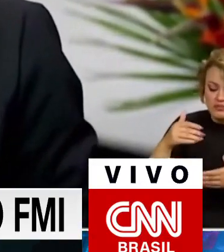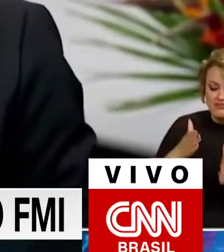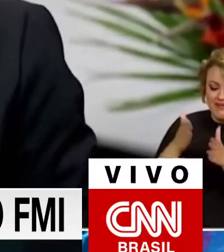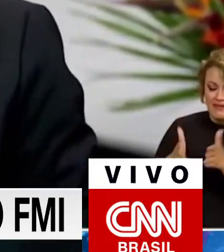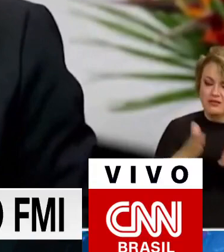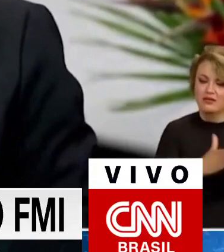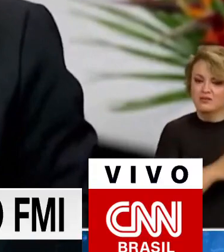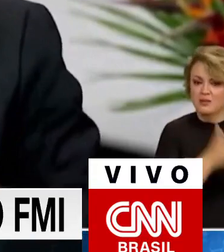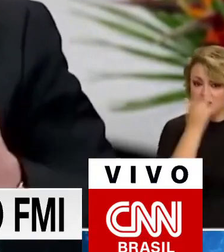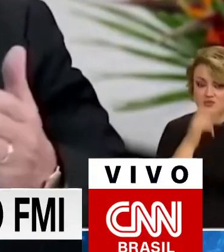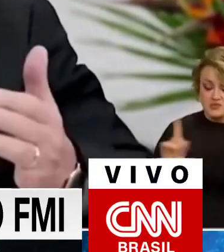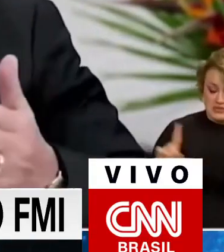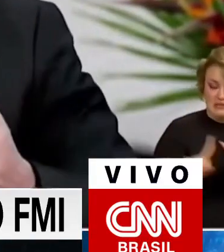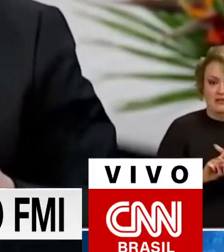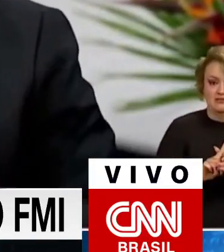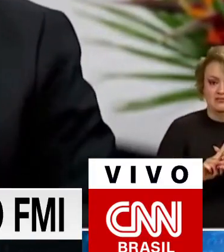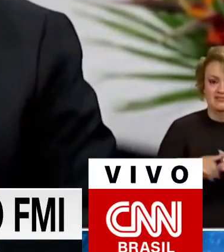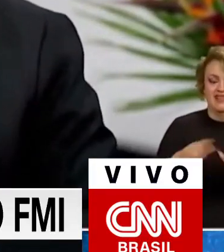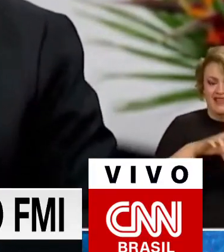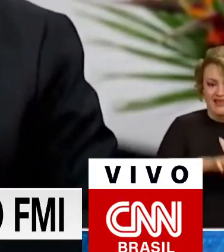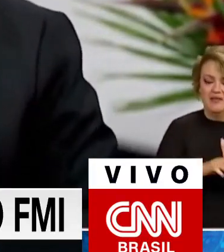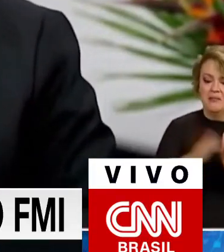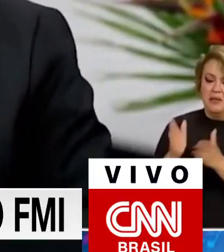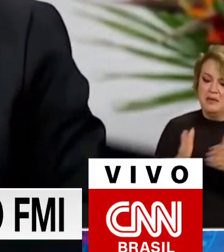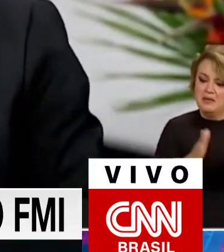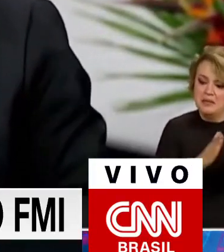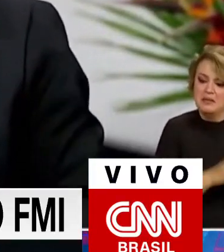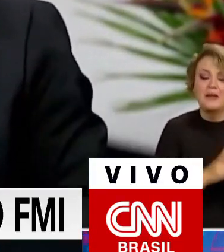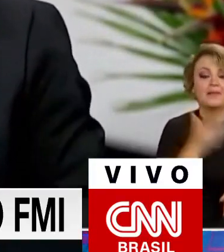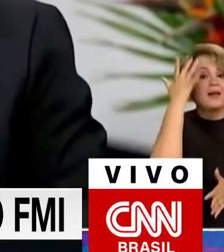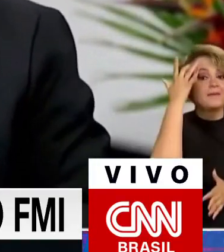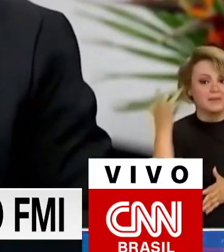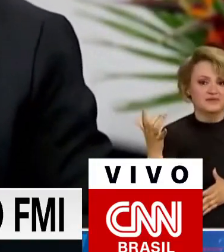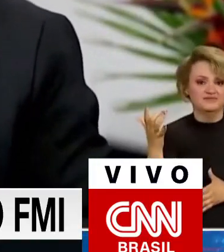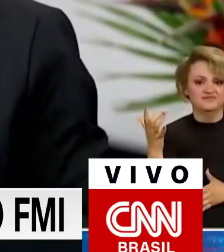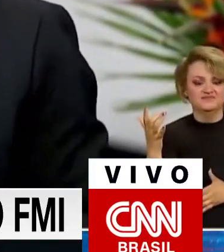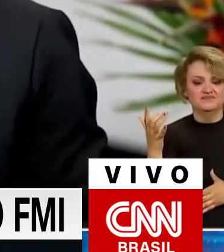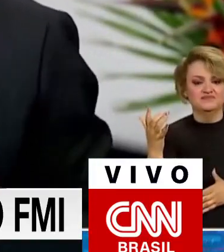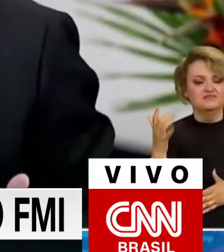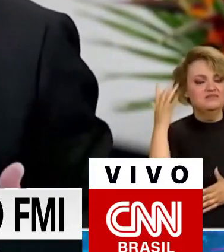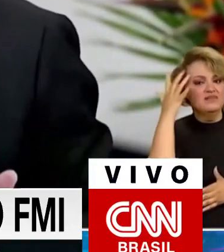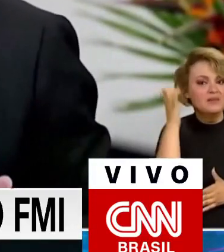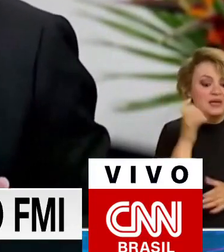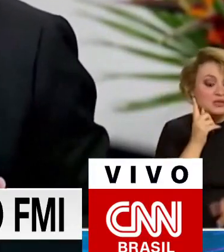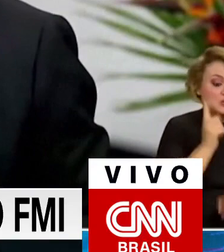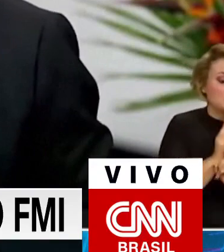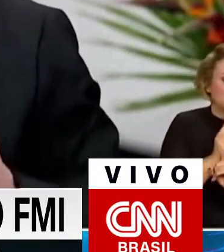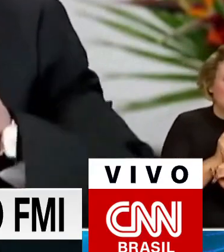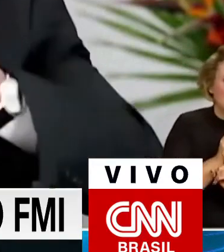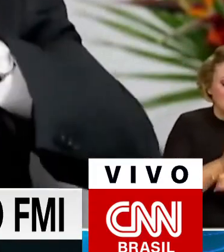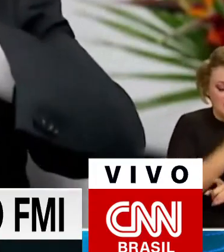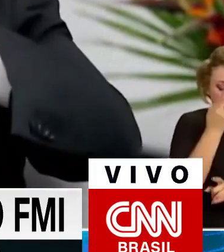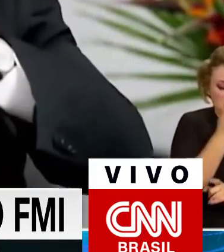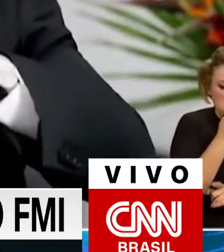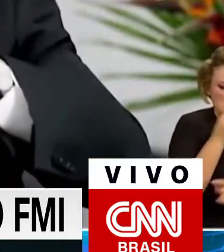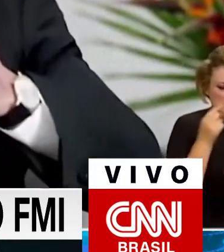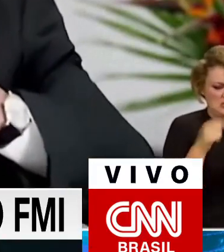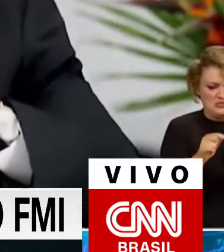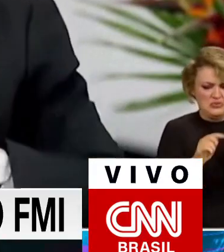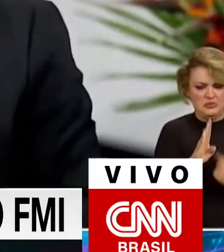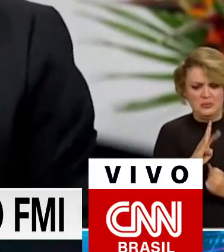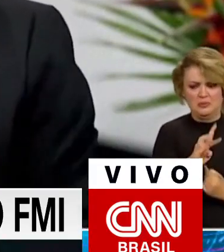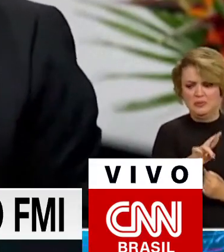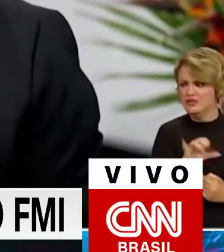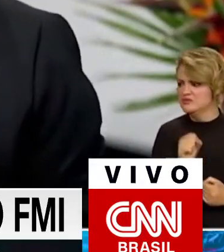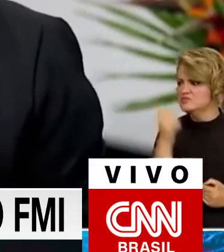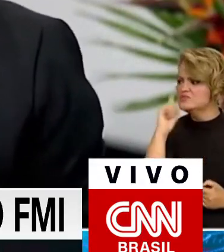FMI foi mais suave com a Argentina do que com outros países. O jornalista Augusto Taglioni, do